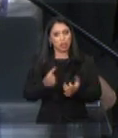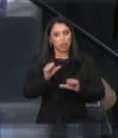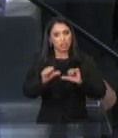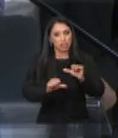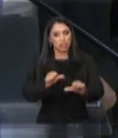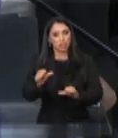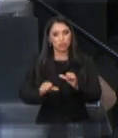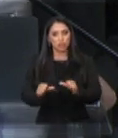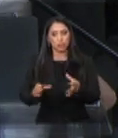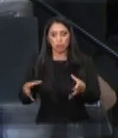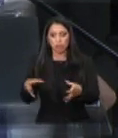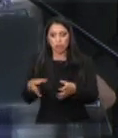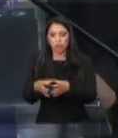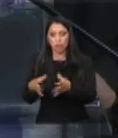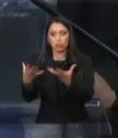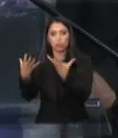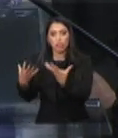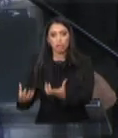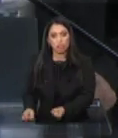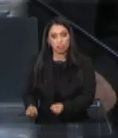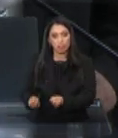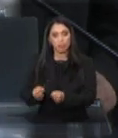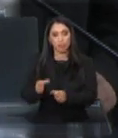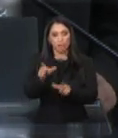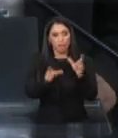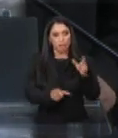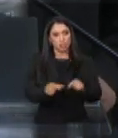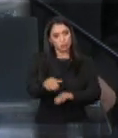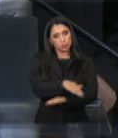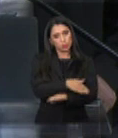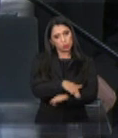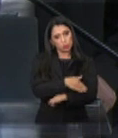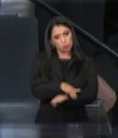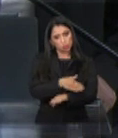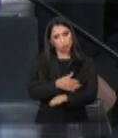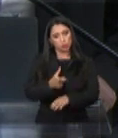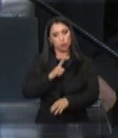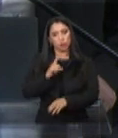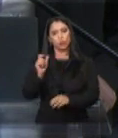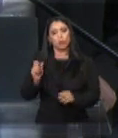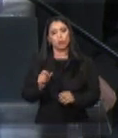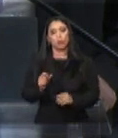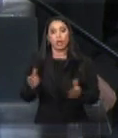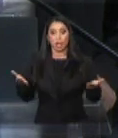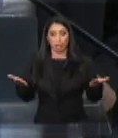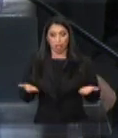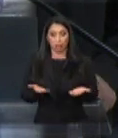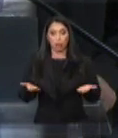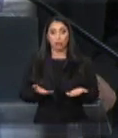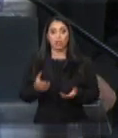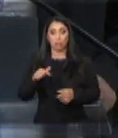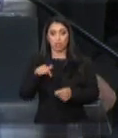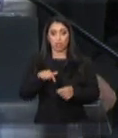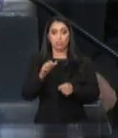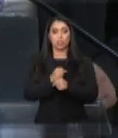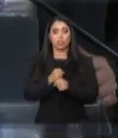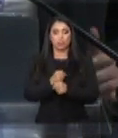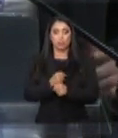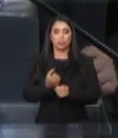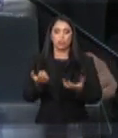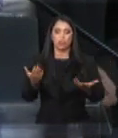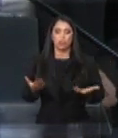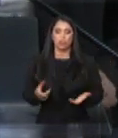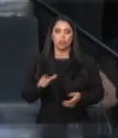em Santos de acolhida para a população em situação de rua previsão de inauguração ainda neste ano Vamos então